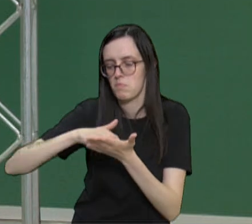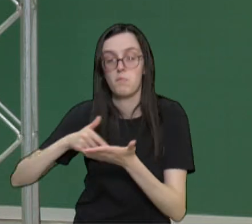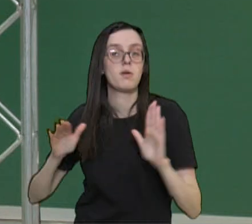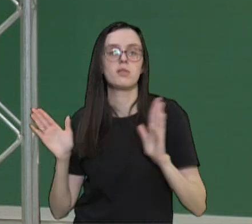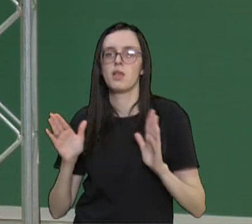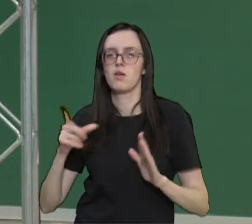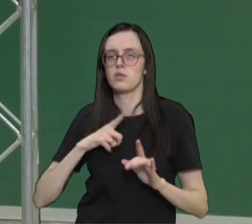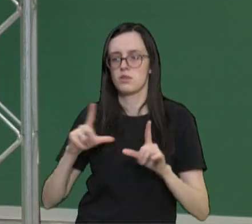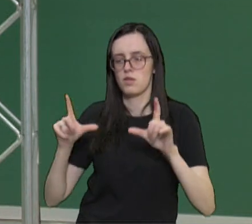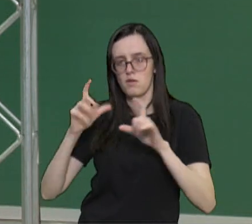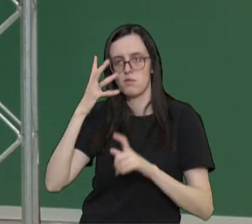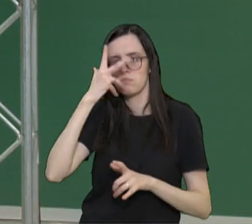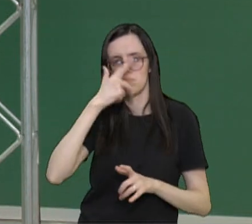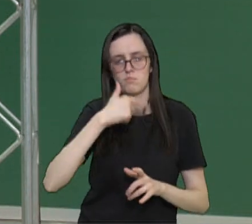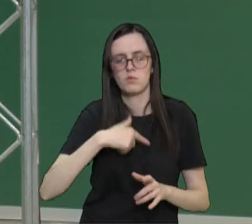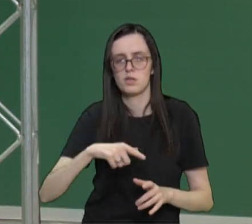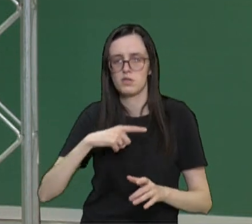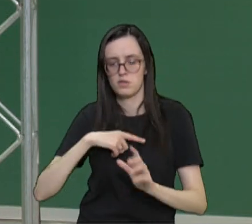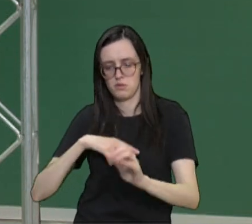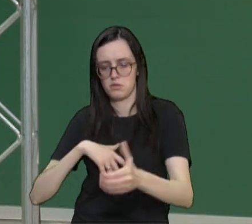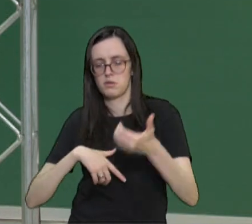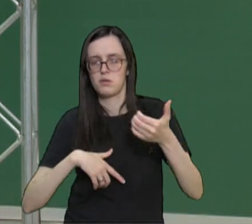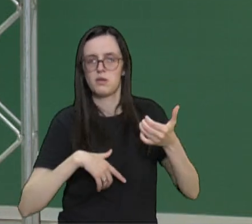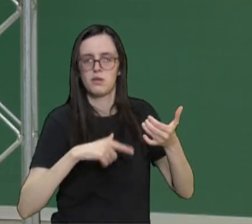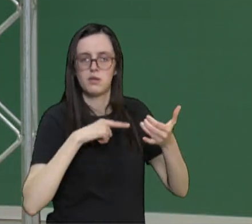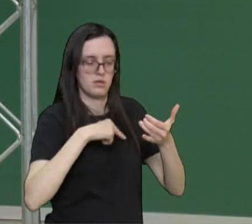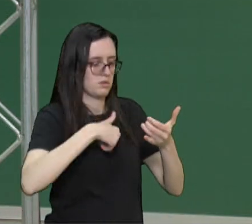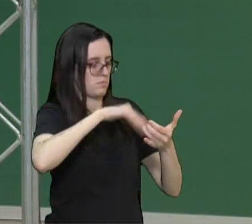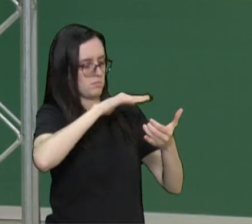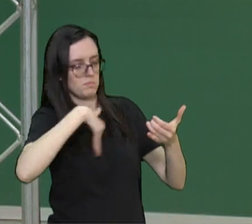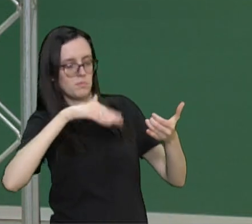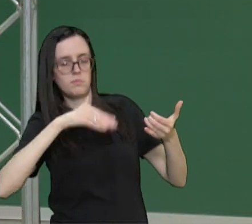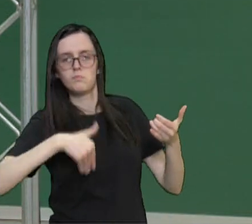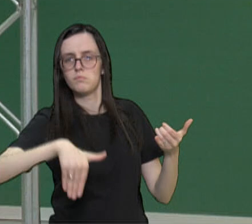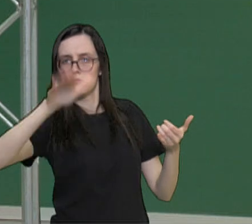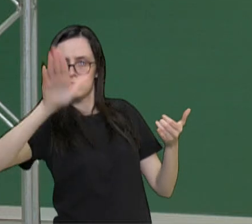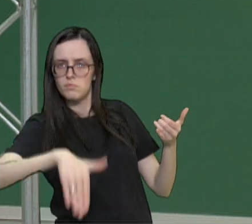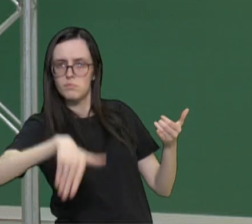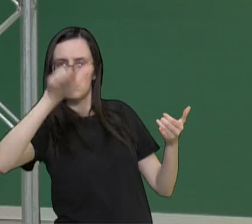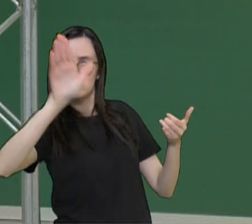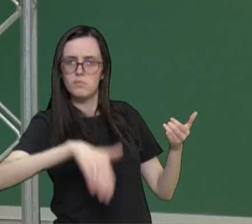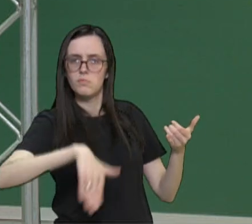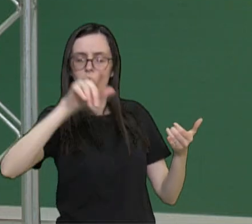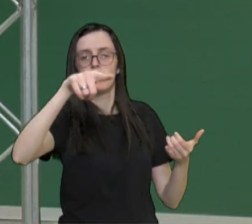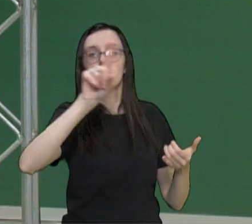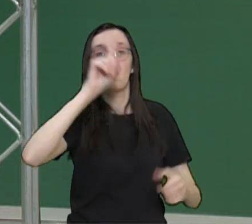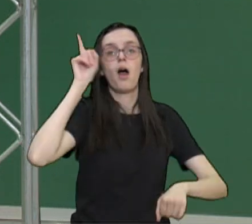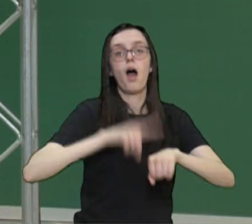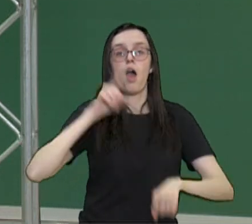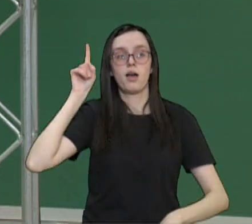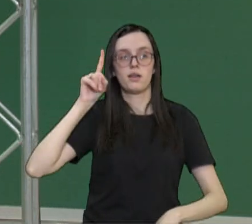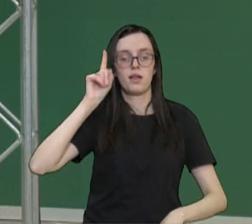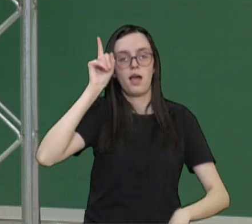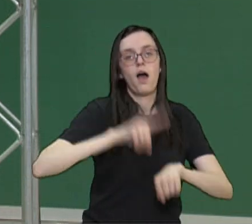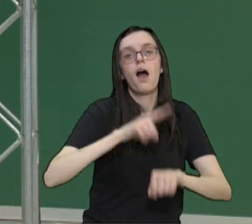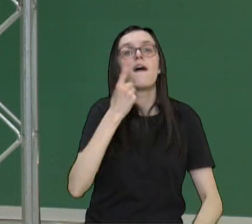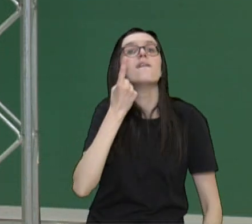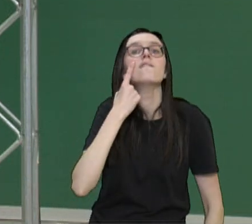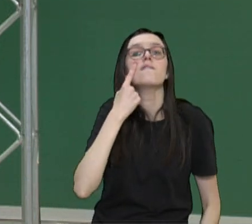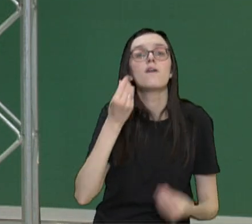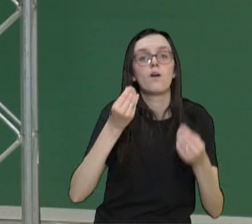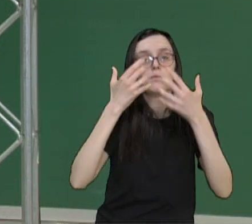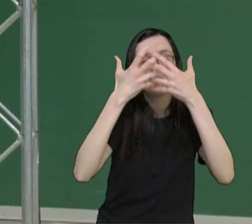gente tem foto do Leonardo com um paletinho de cores misturando cor. A mistura no impressionismo, ela é no ato, é no vamos ver da